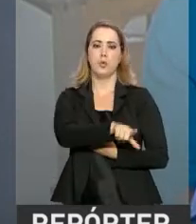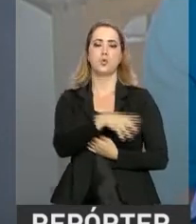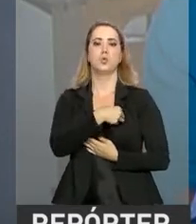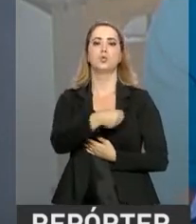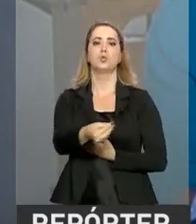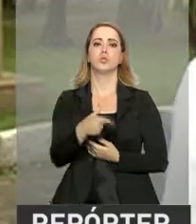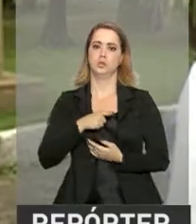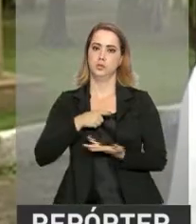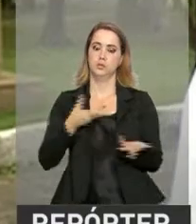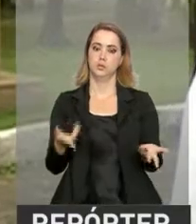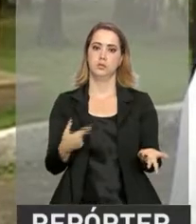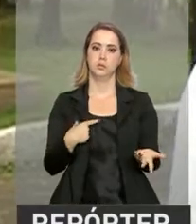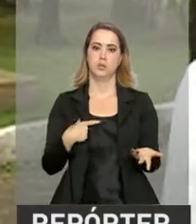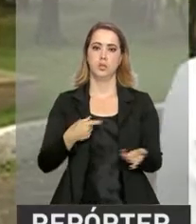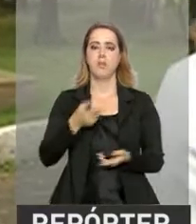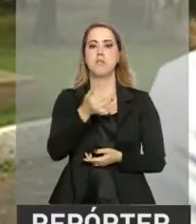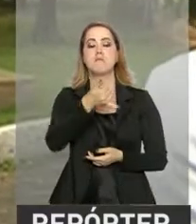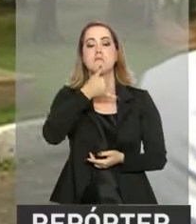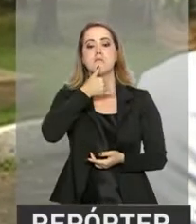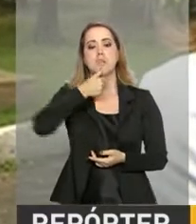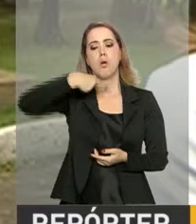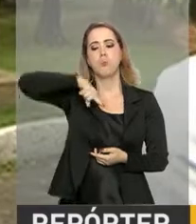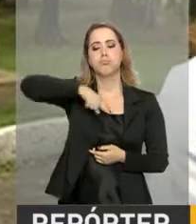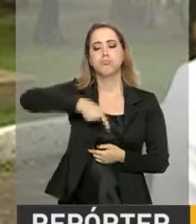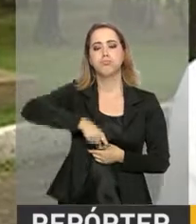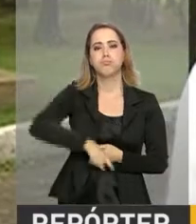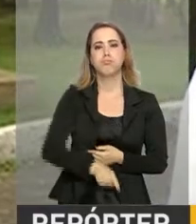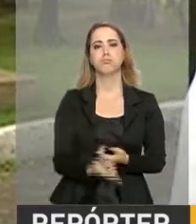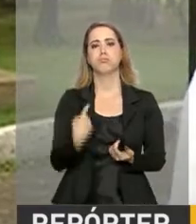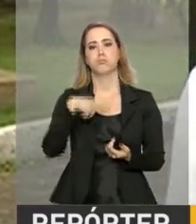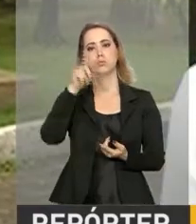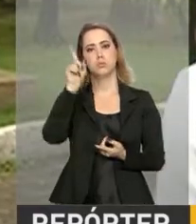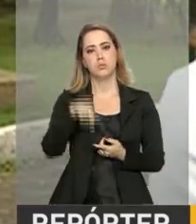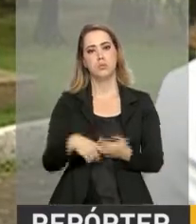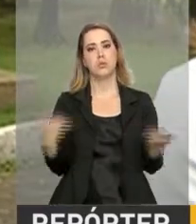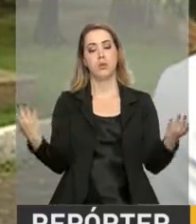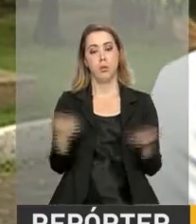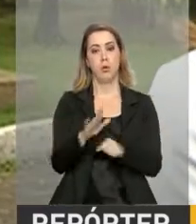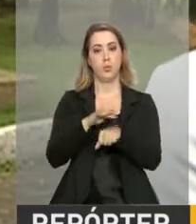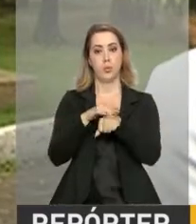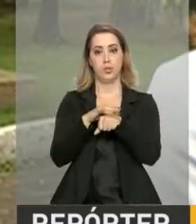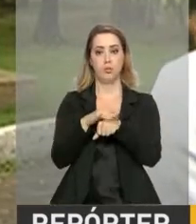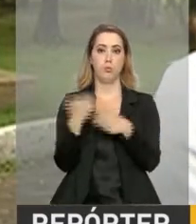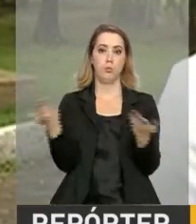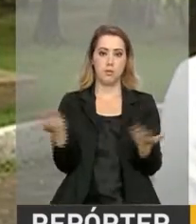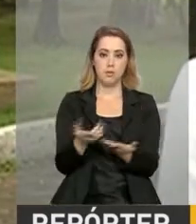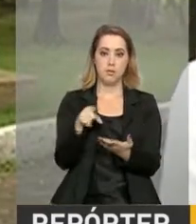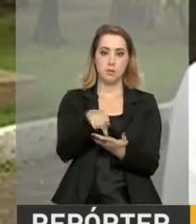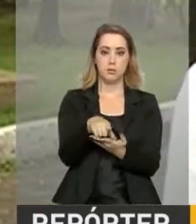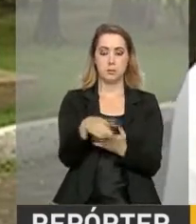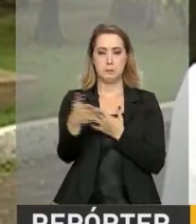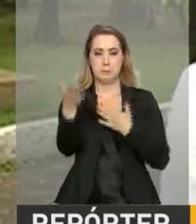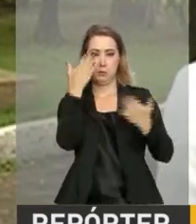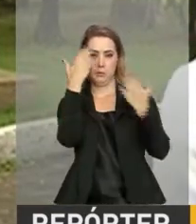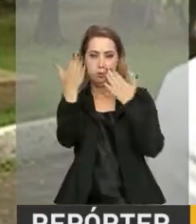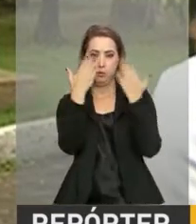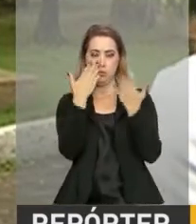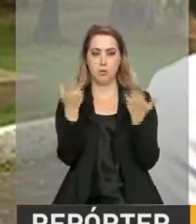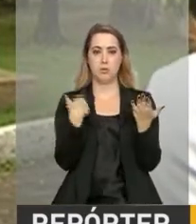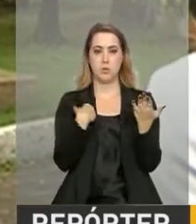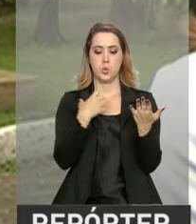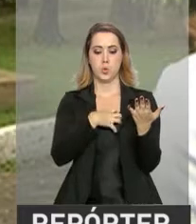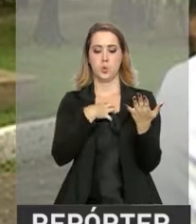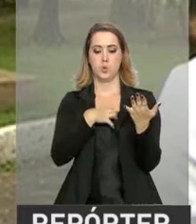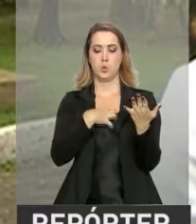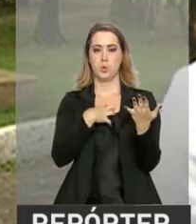filhos a depressão é o nome do relatório utilizada para uma doença da atualidade é uma psicopatologia do campo dos afetos